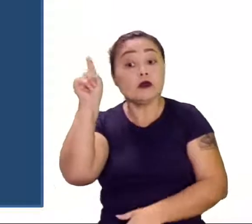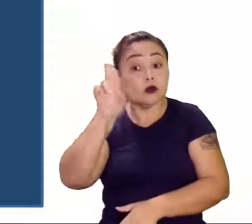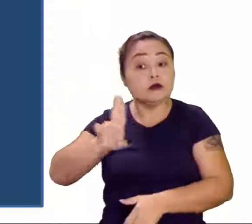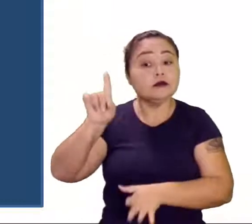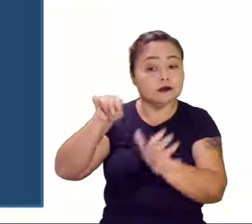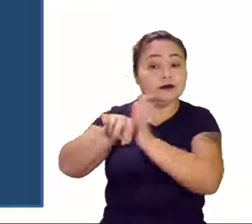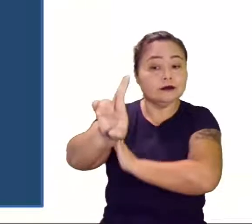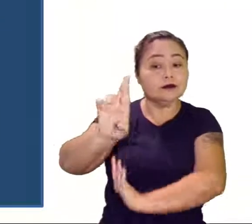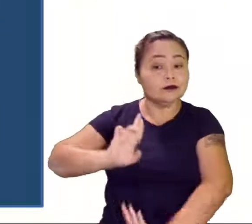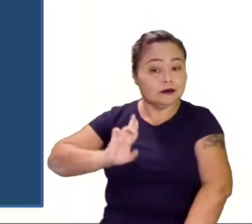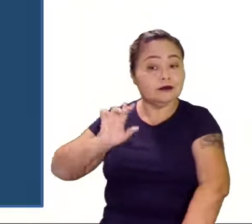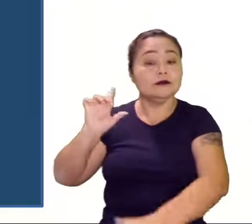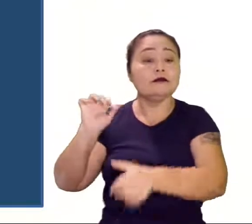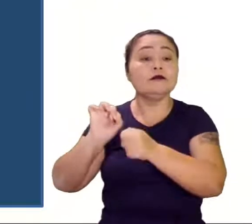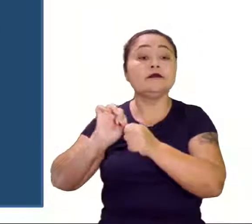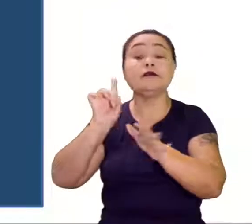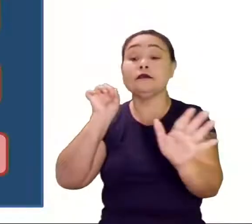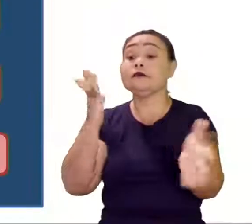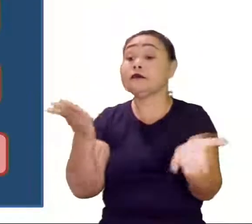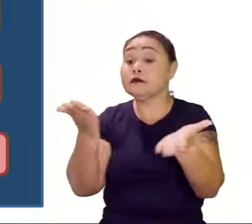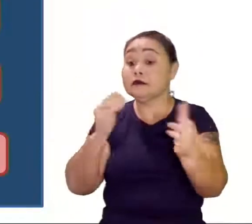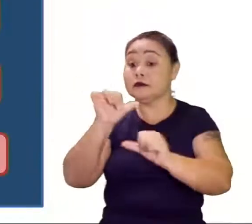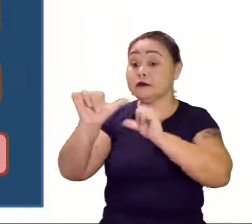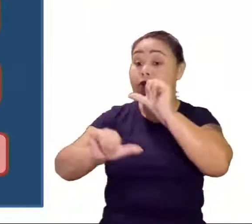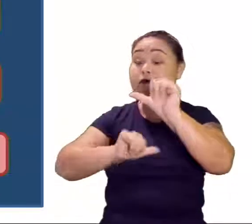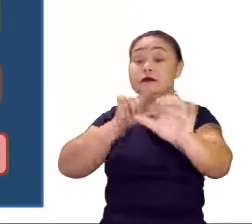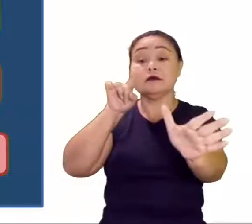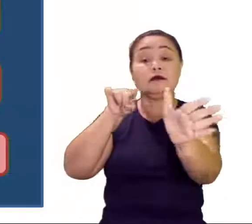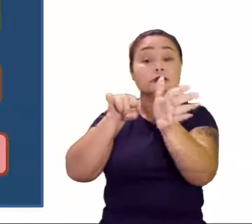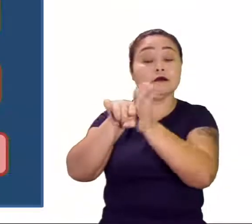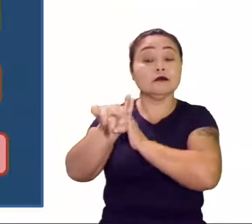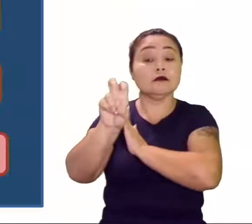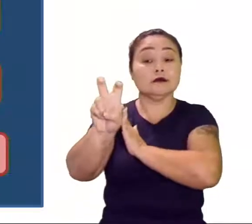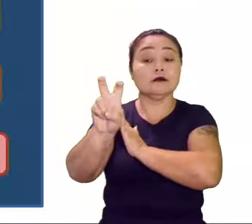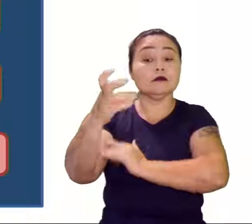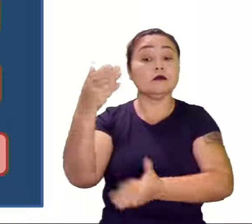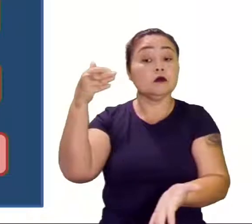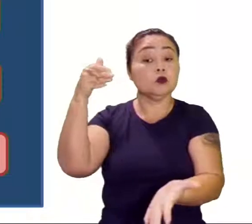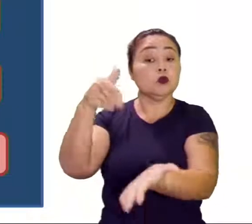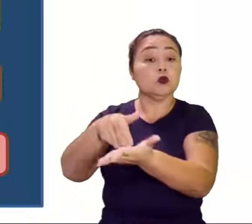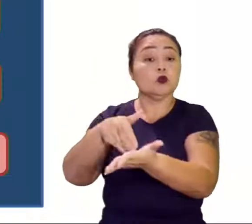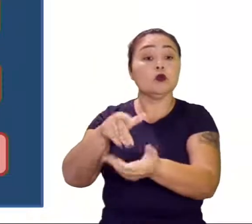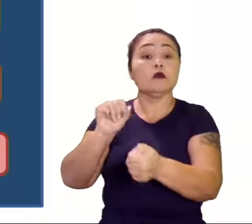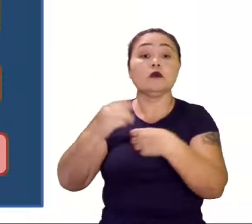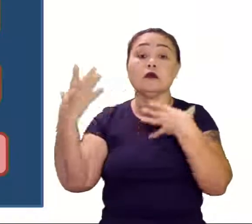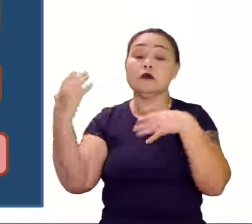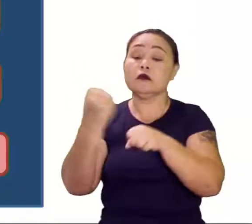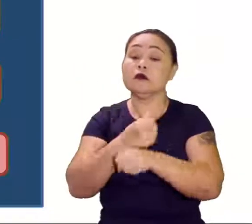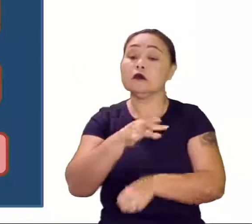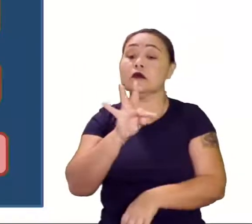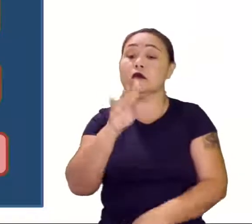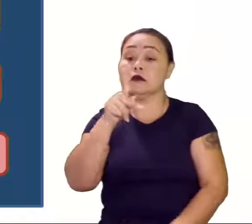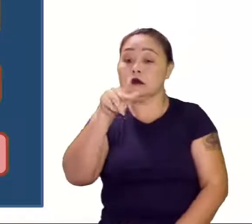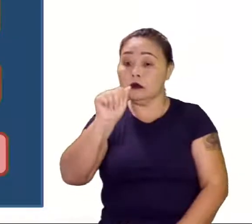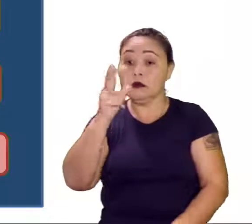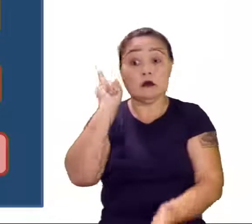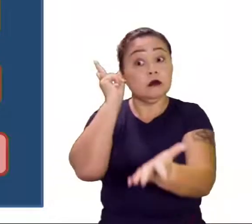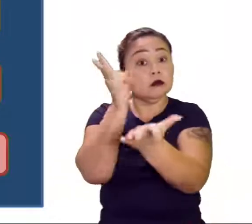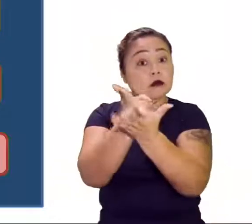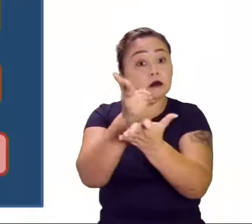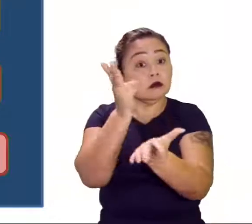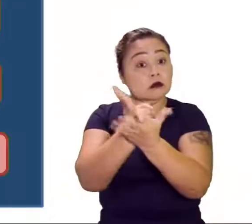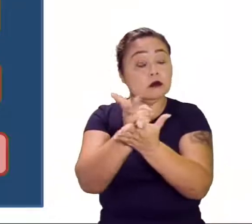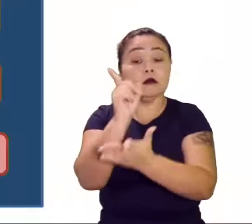tá? Pergunta de número 5, vamos lá, nossa última. A soma dos termos de uma PA